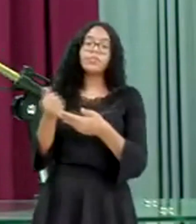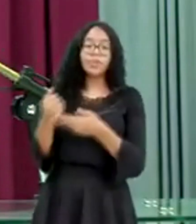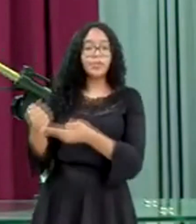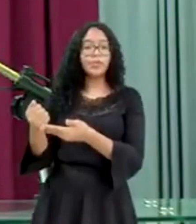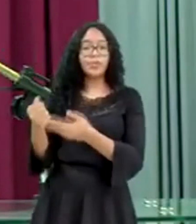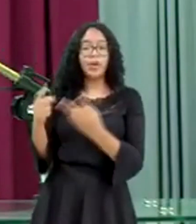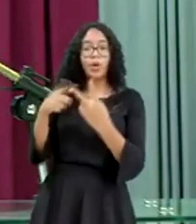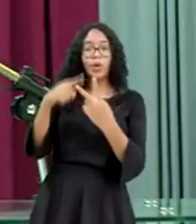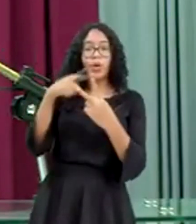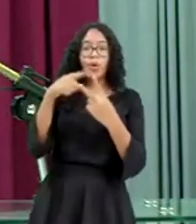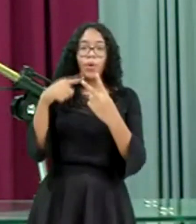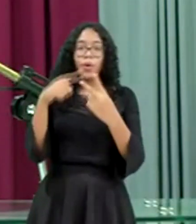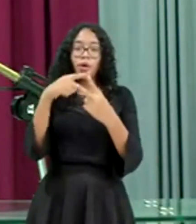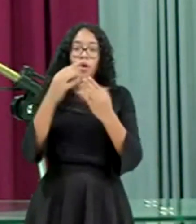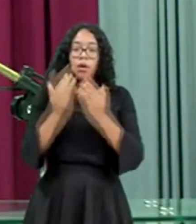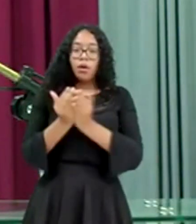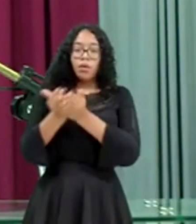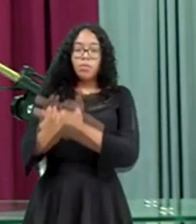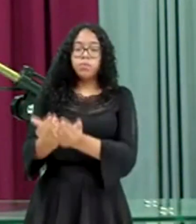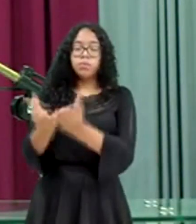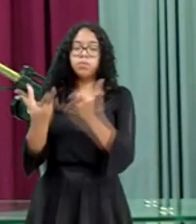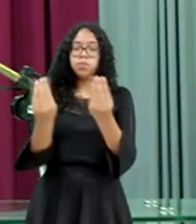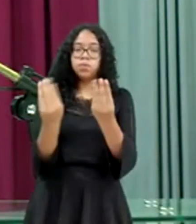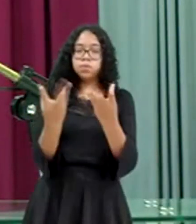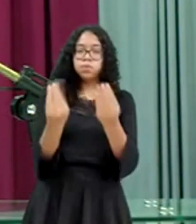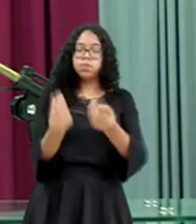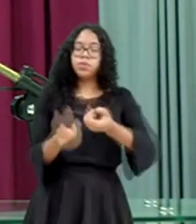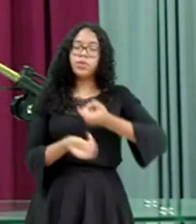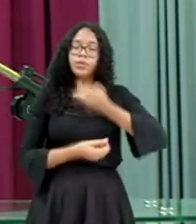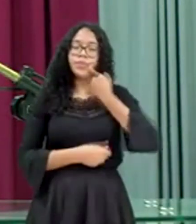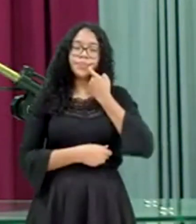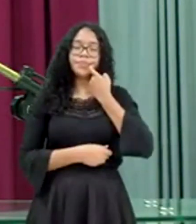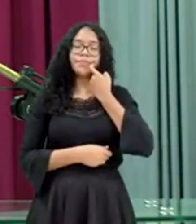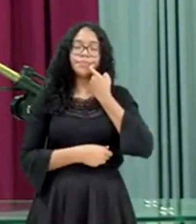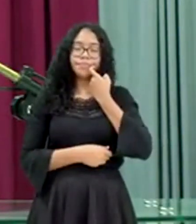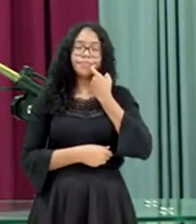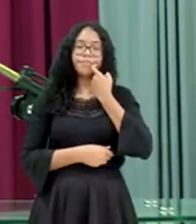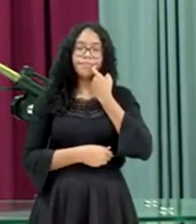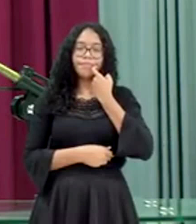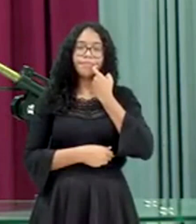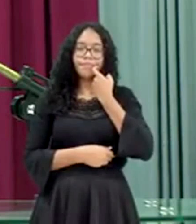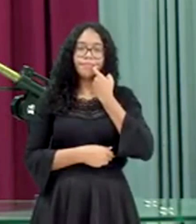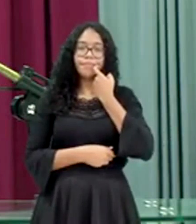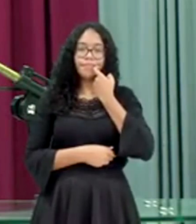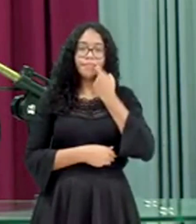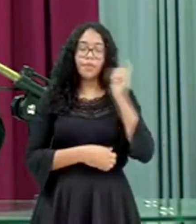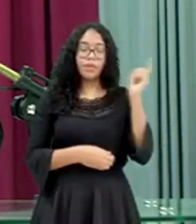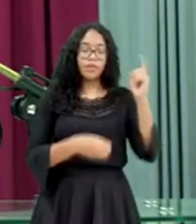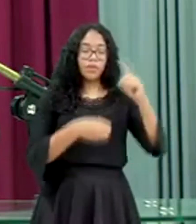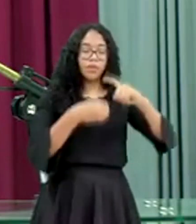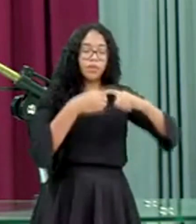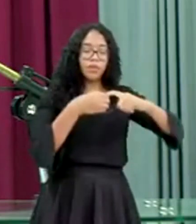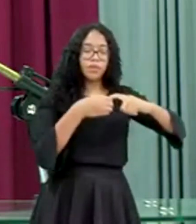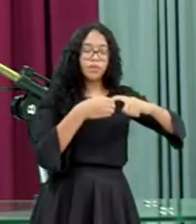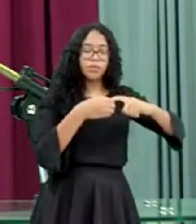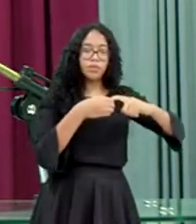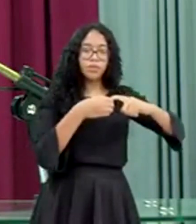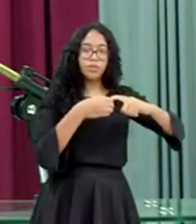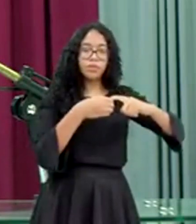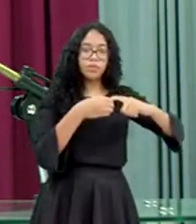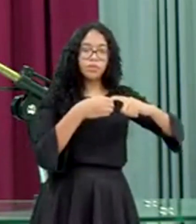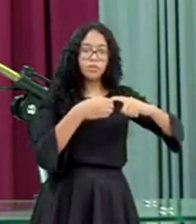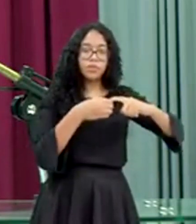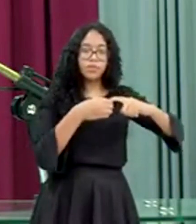dois barcos foram cheios de peixe, e os dois vinham para naufragar.